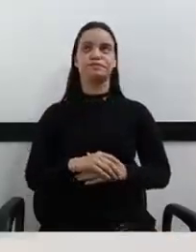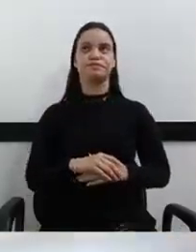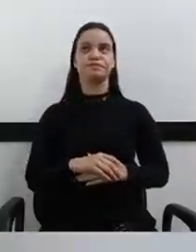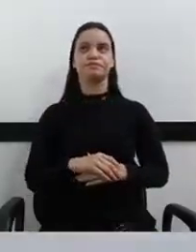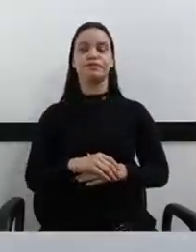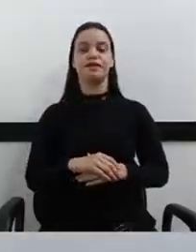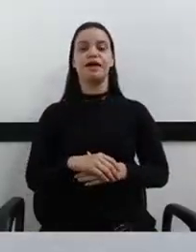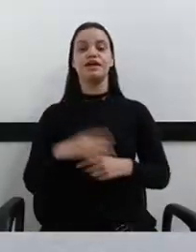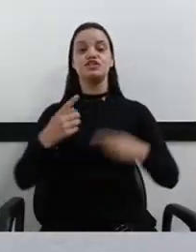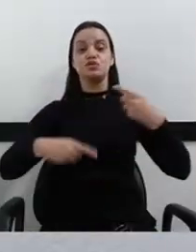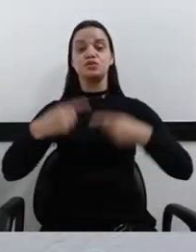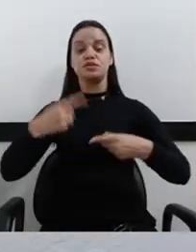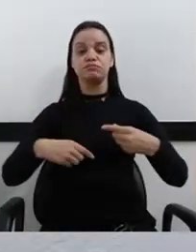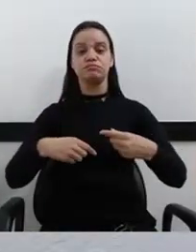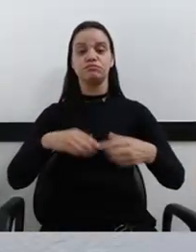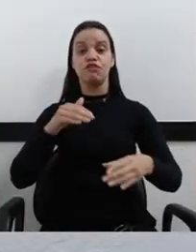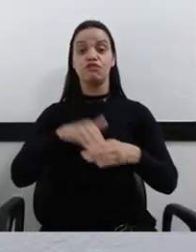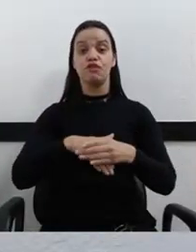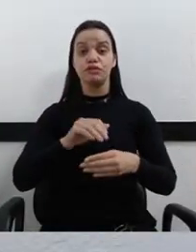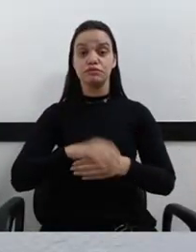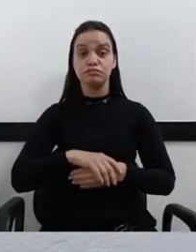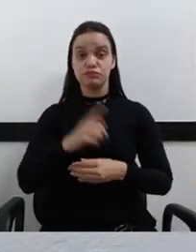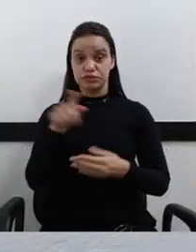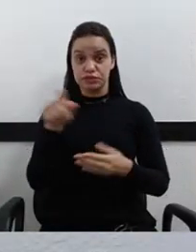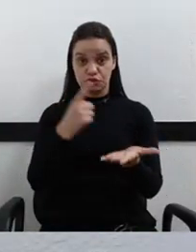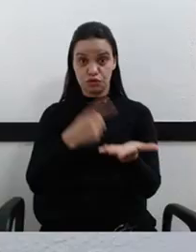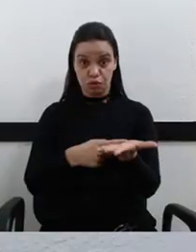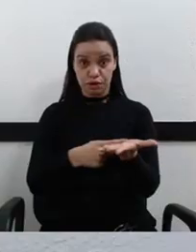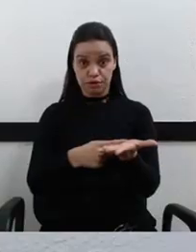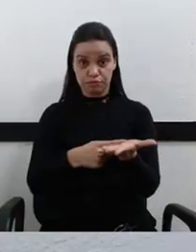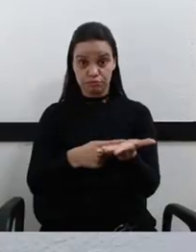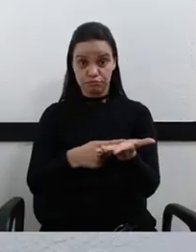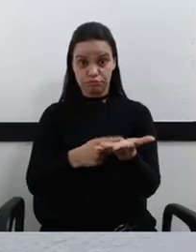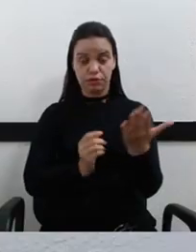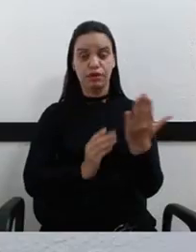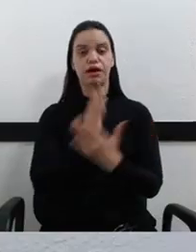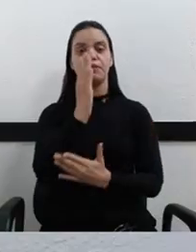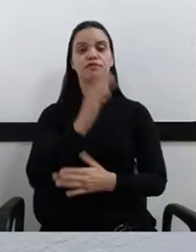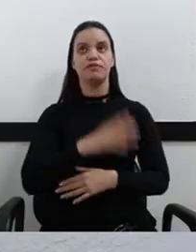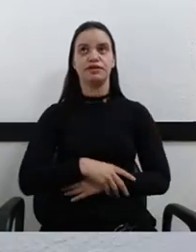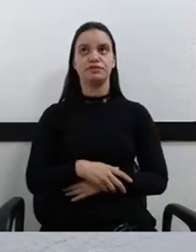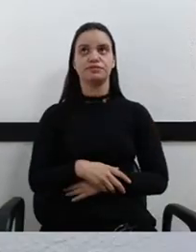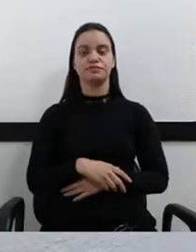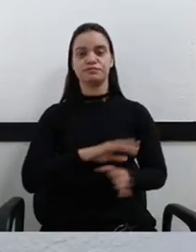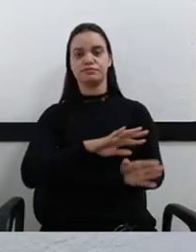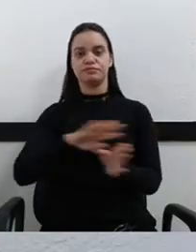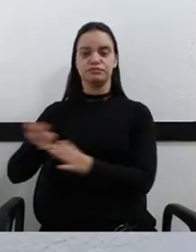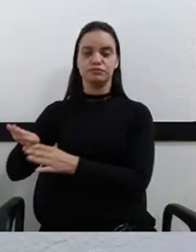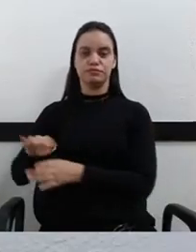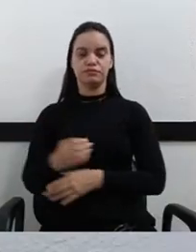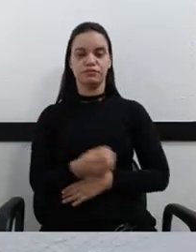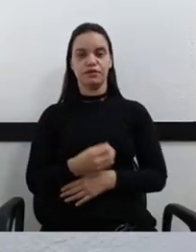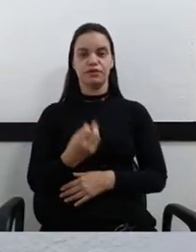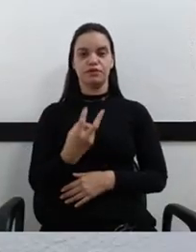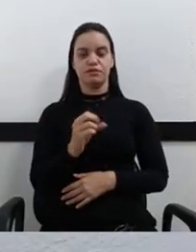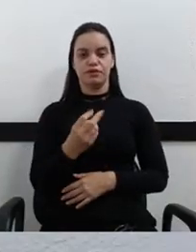Em discussão, em votação, os que concordam permaneçam como estão. Aprovado. Processo SEI